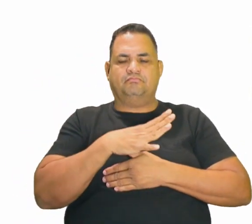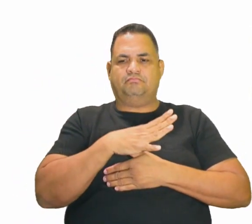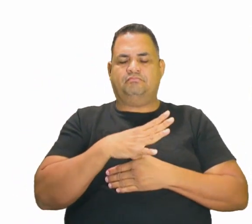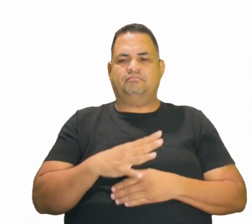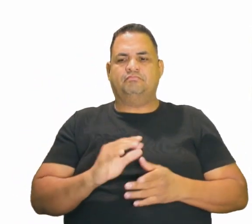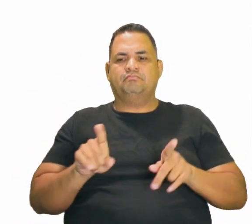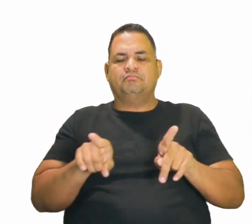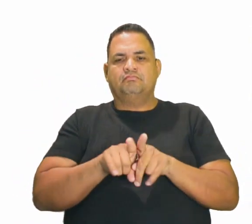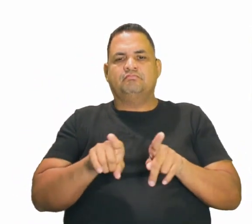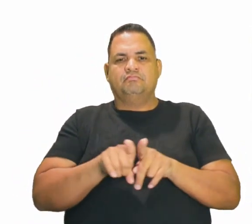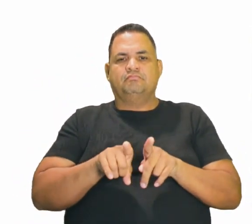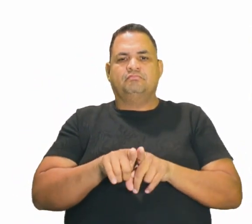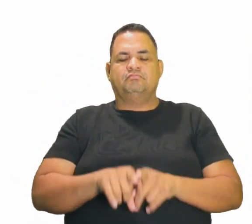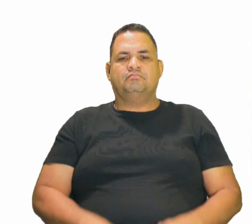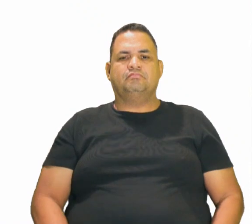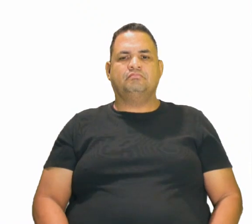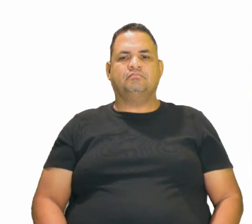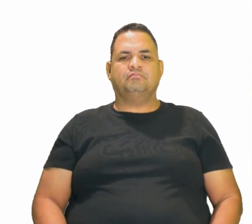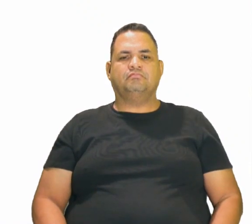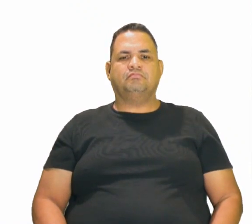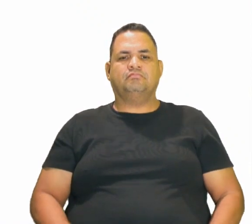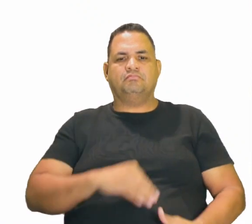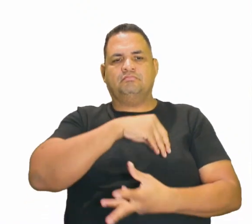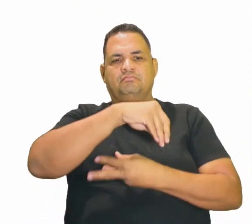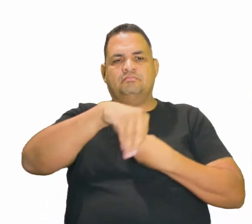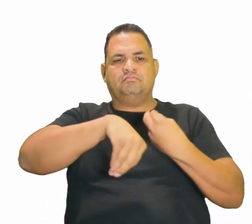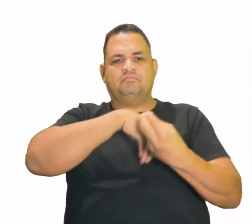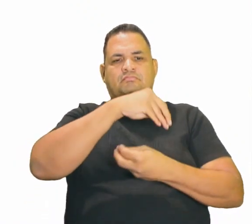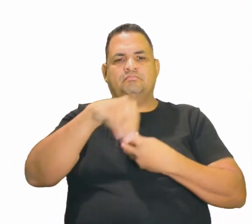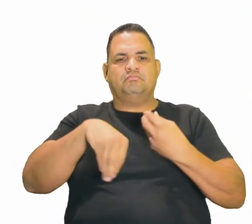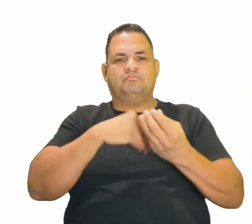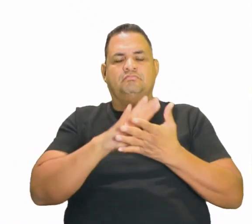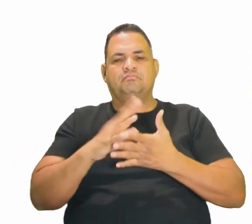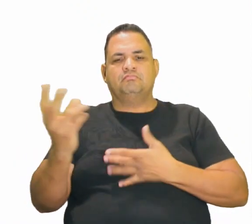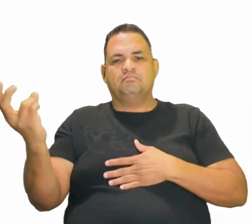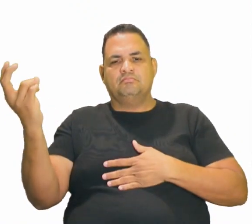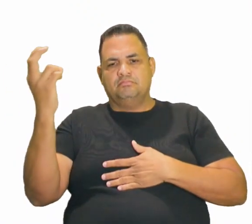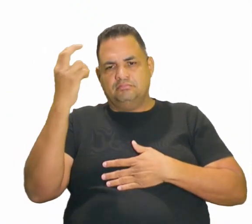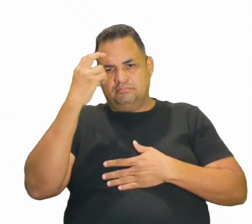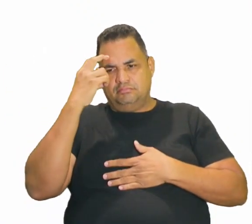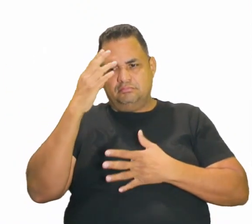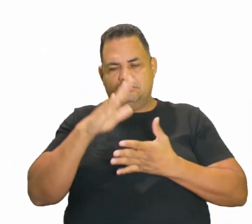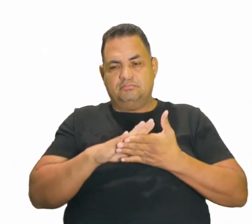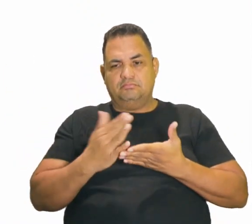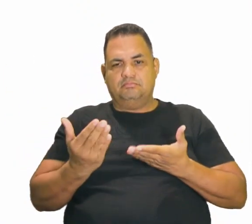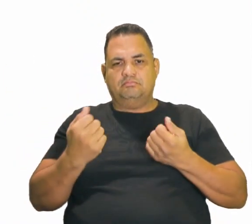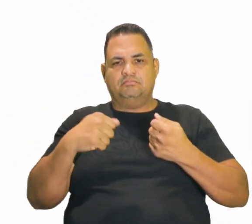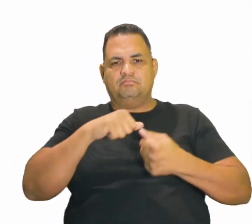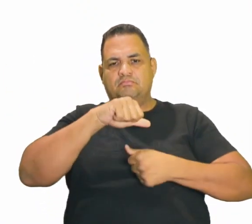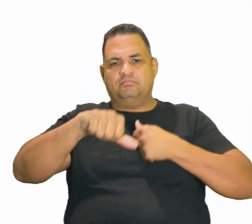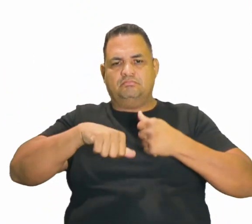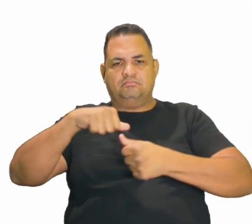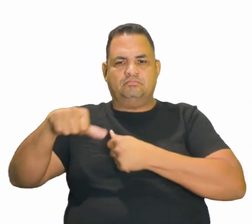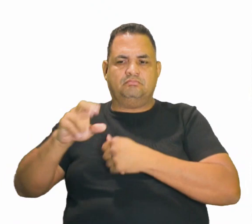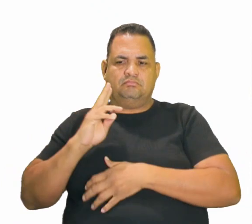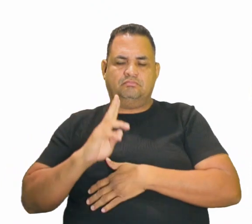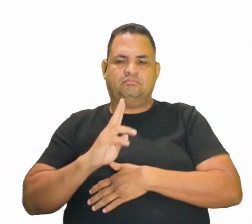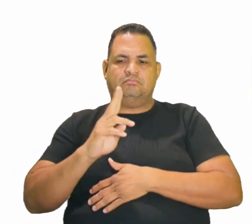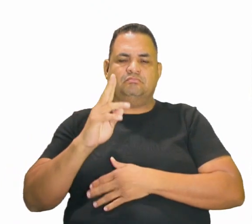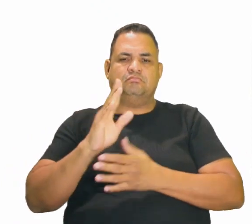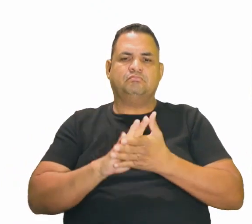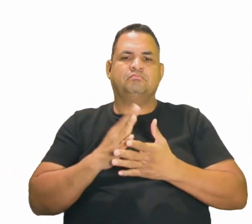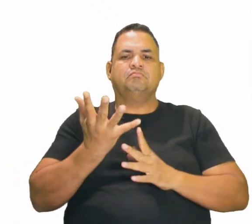também misturando ali as culturas então elas modifica o tempo todo